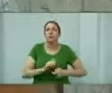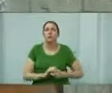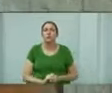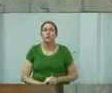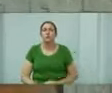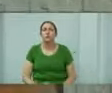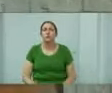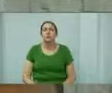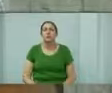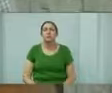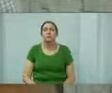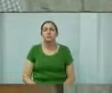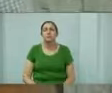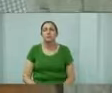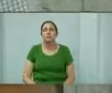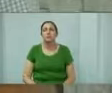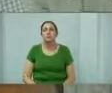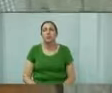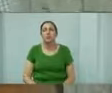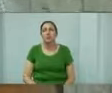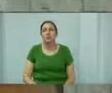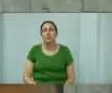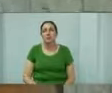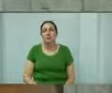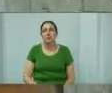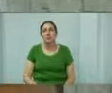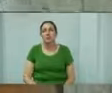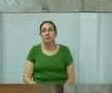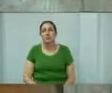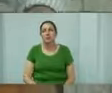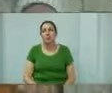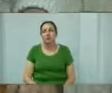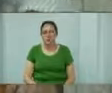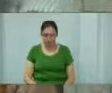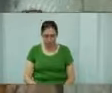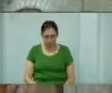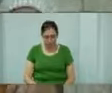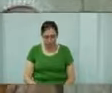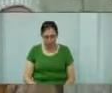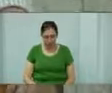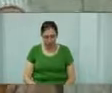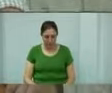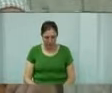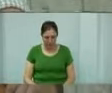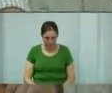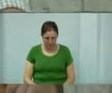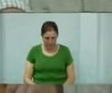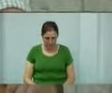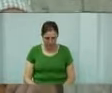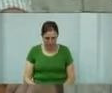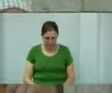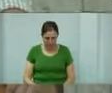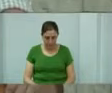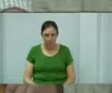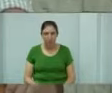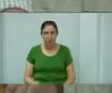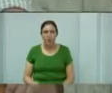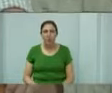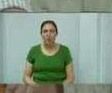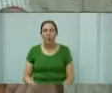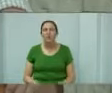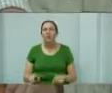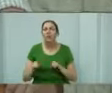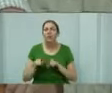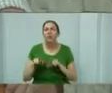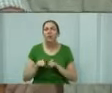funciona. Eu acho que outra questão também importante, só pra, porque senão eu vou me alongar demais, e eu tenho muito presente isso, nós